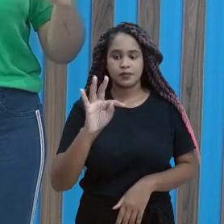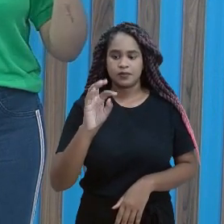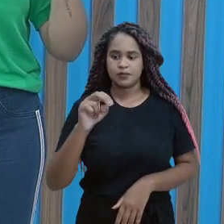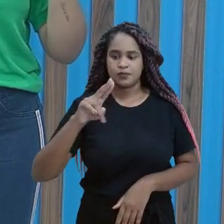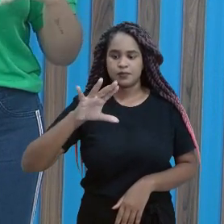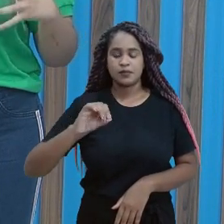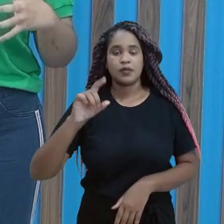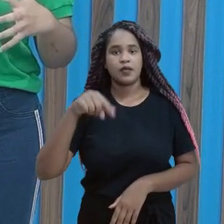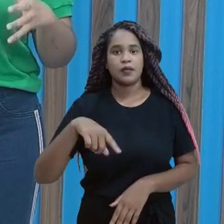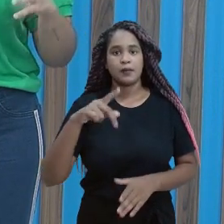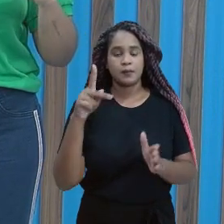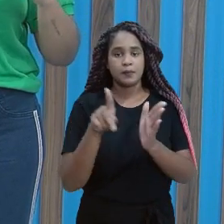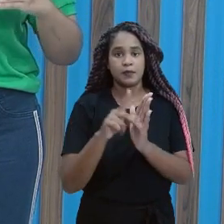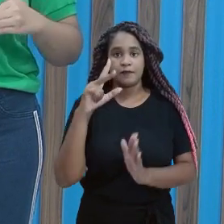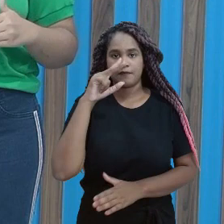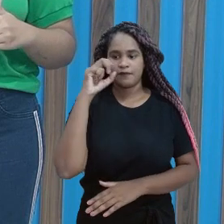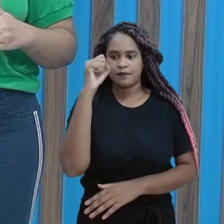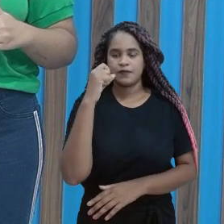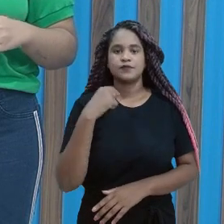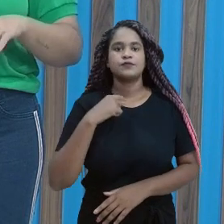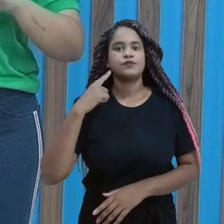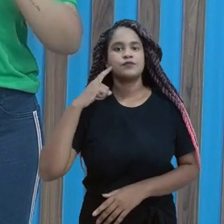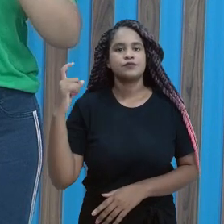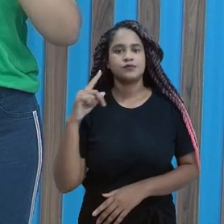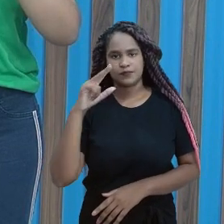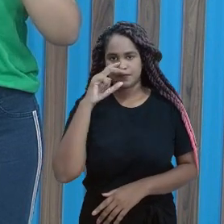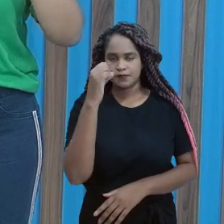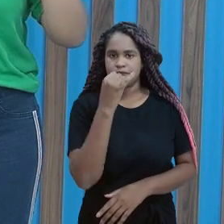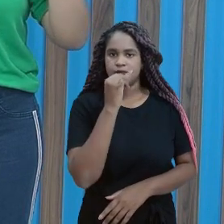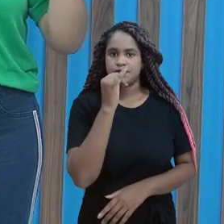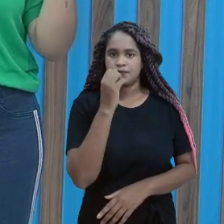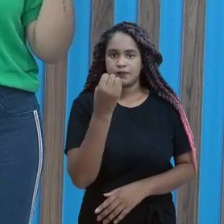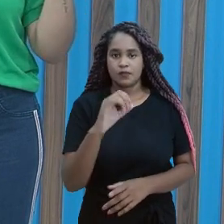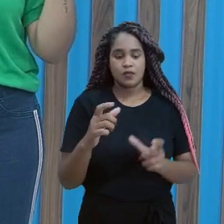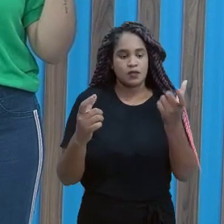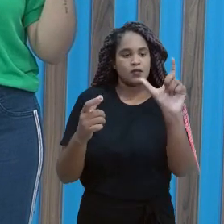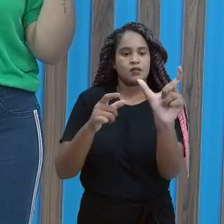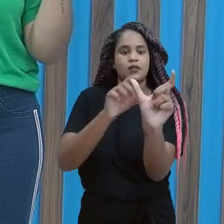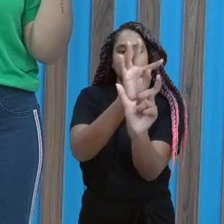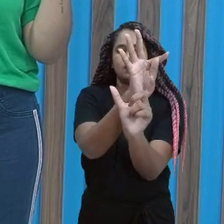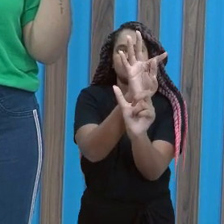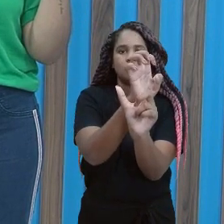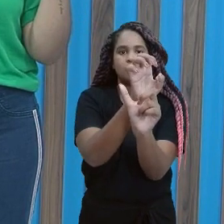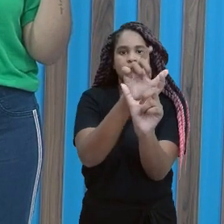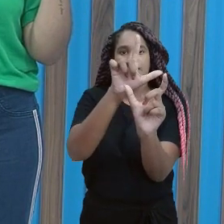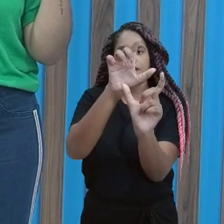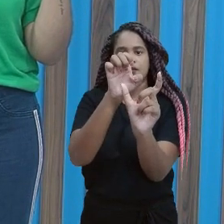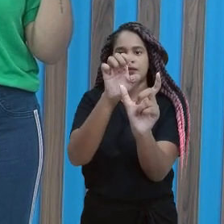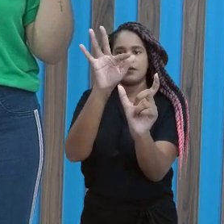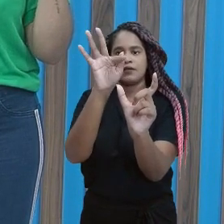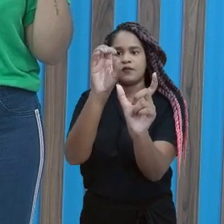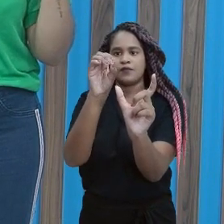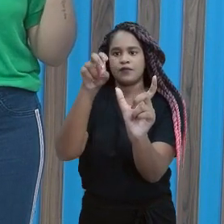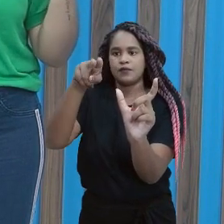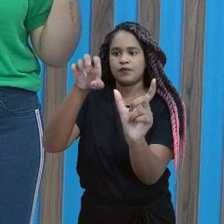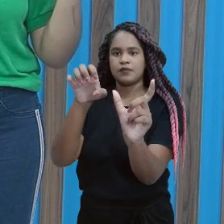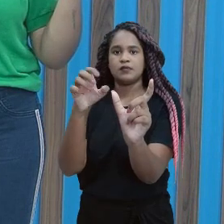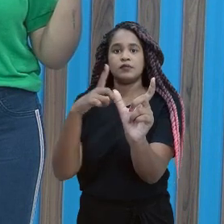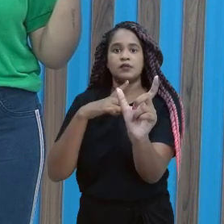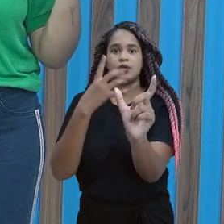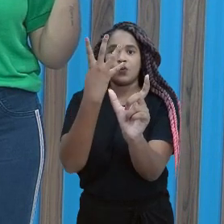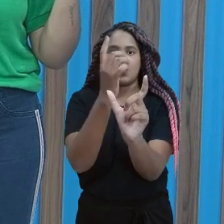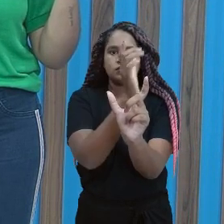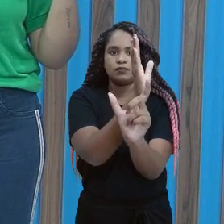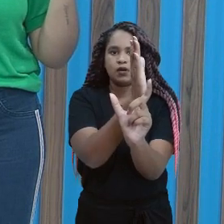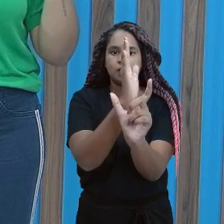fortes dentro da palavra. Ou seja, se a palavra telefone tem 4 sílabas, qual é a sílaba mais